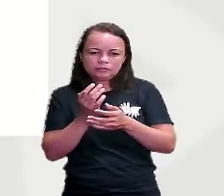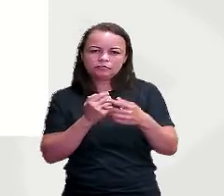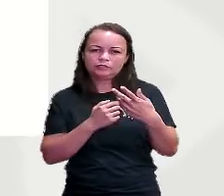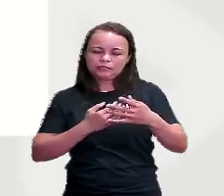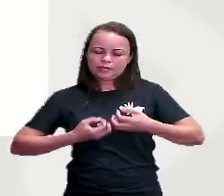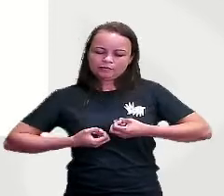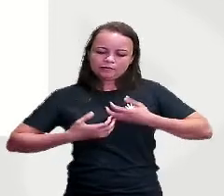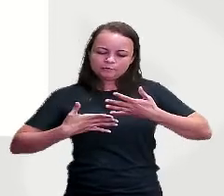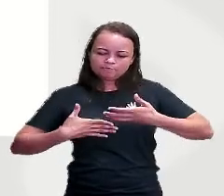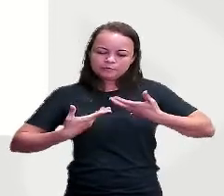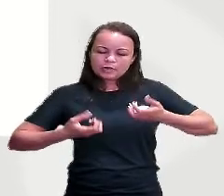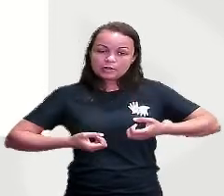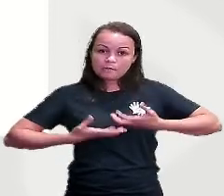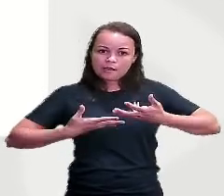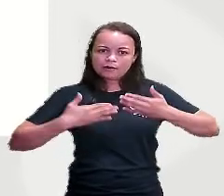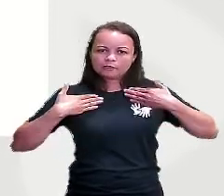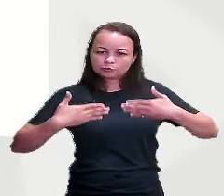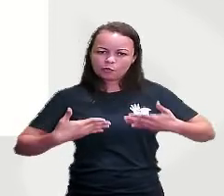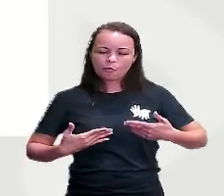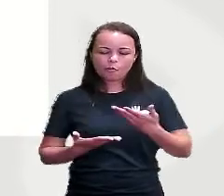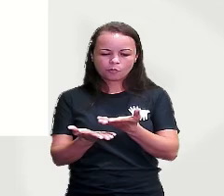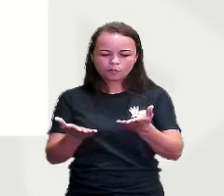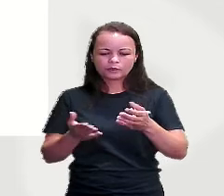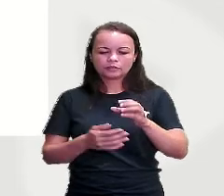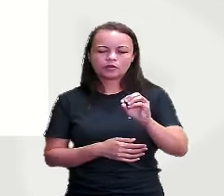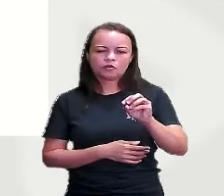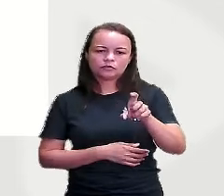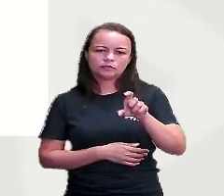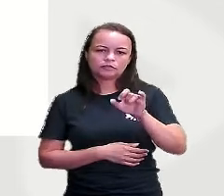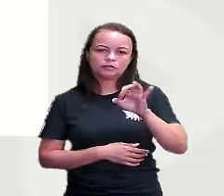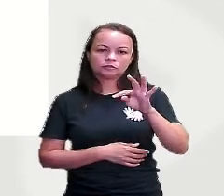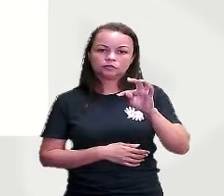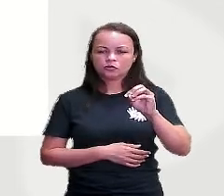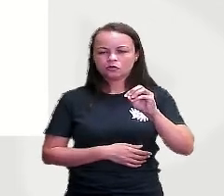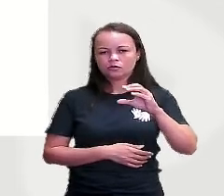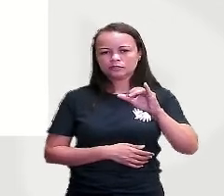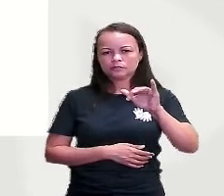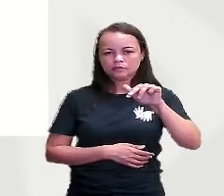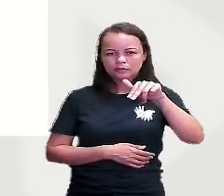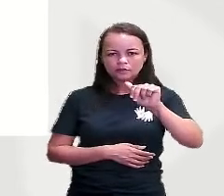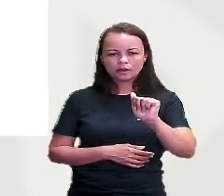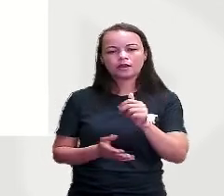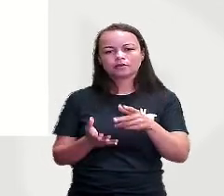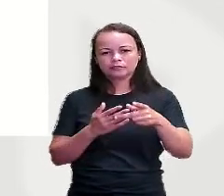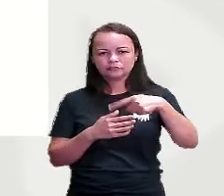ocitocina. Fica a dica aí, se você quer ter um engajamento emocional com